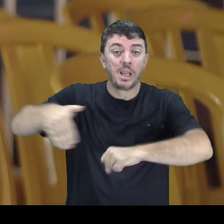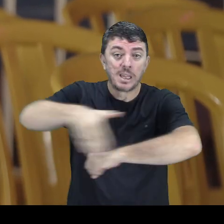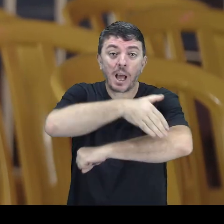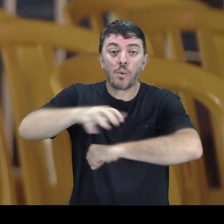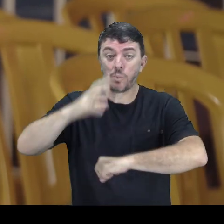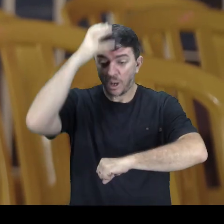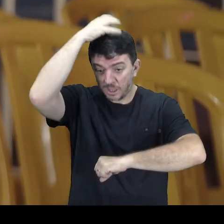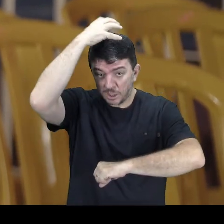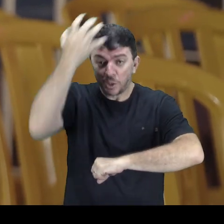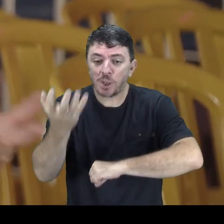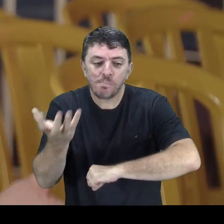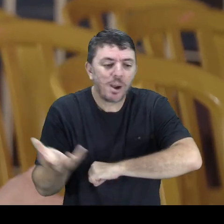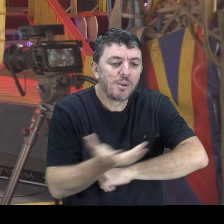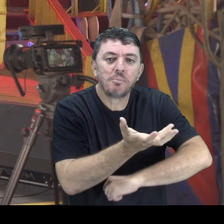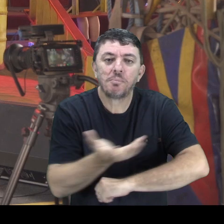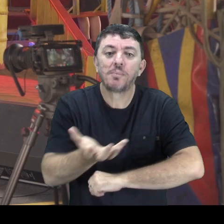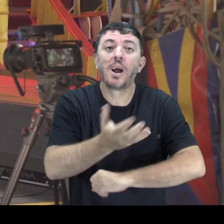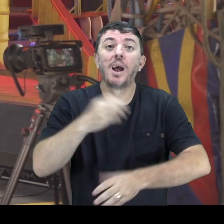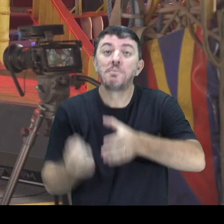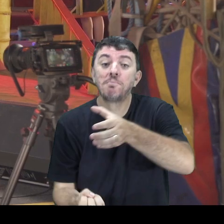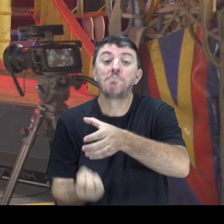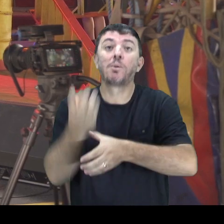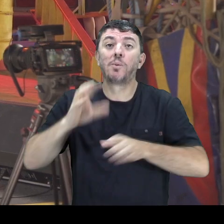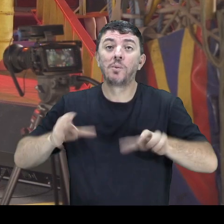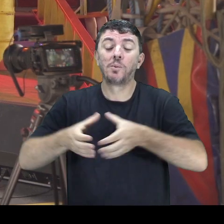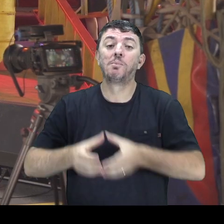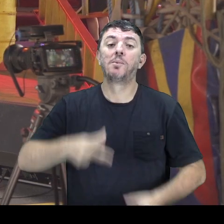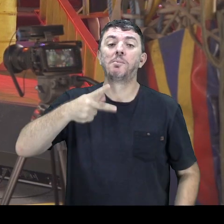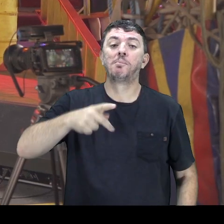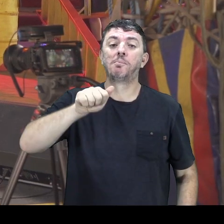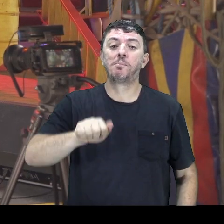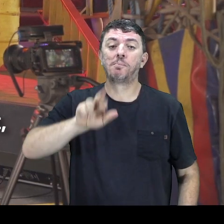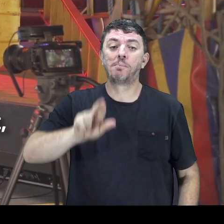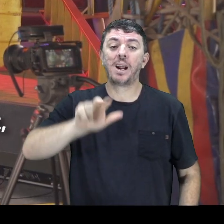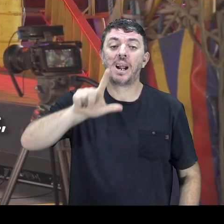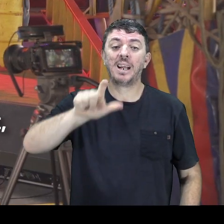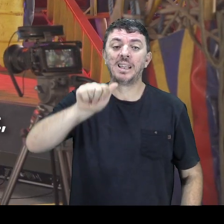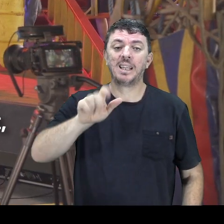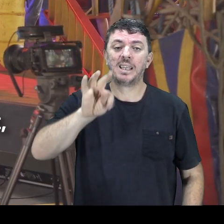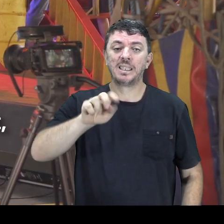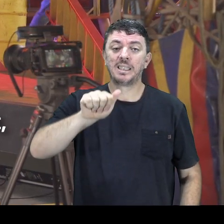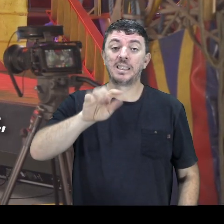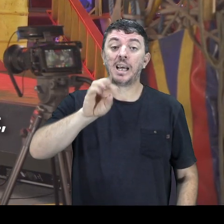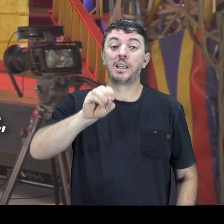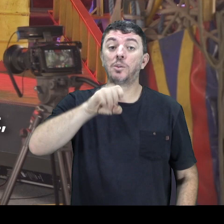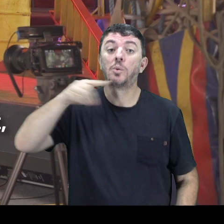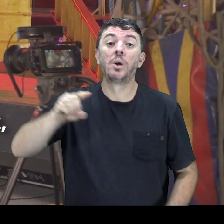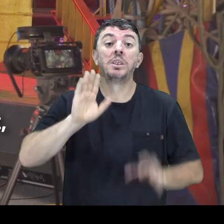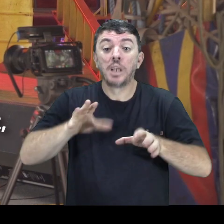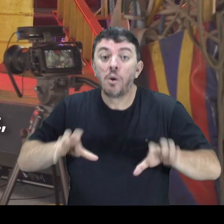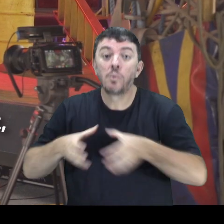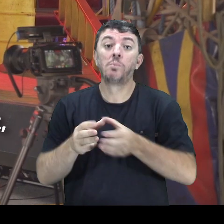E aí, daí nasceu os Parapatões. Nosso grupo tem 30 anos. Hoje estamos a 17 com o nosso teatro lá na